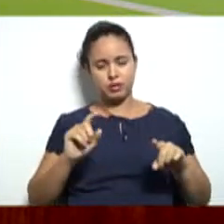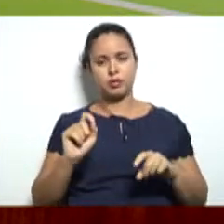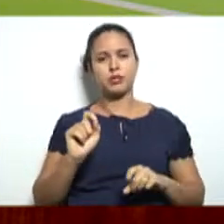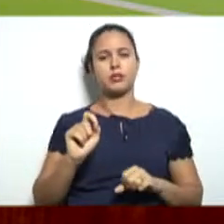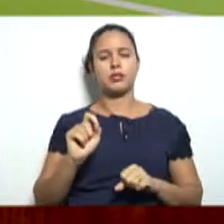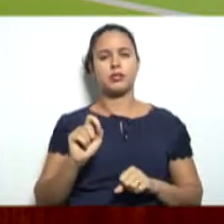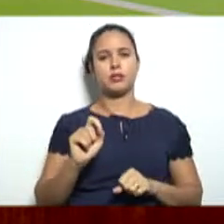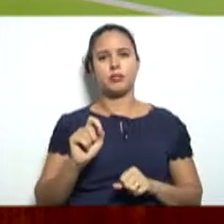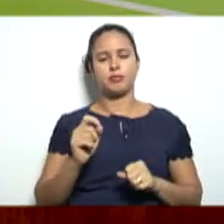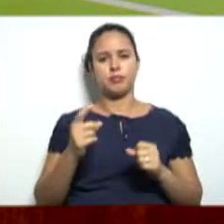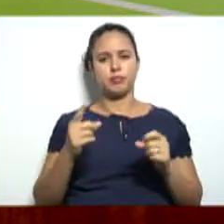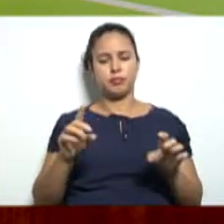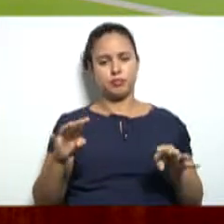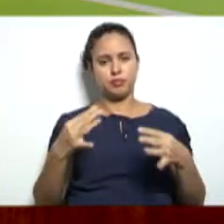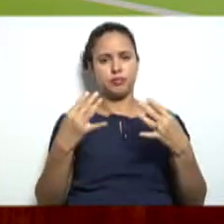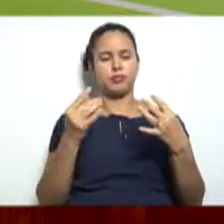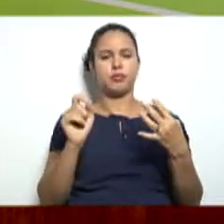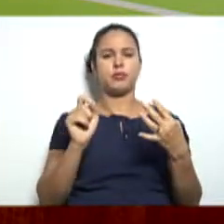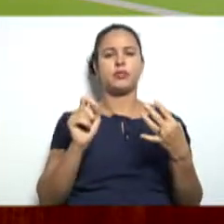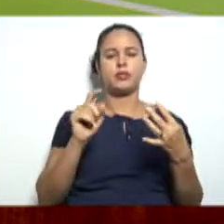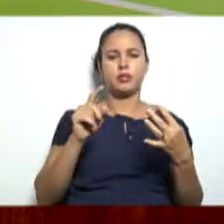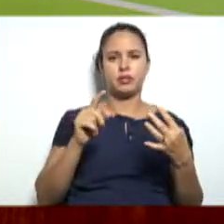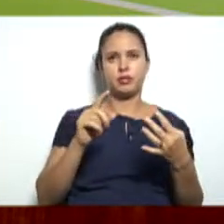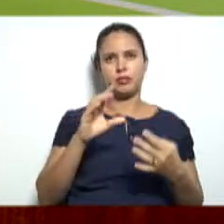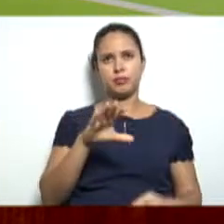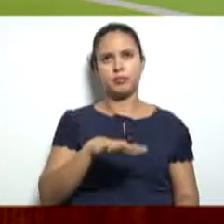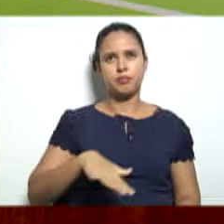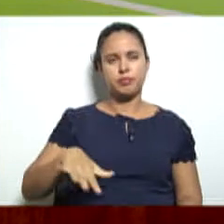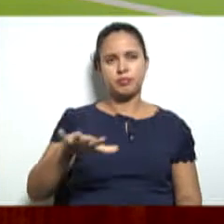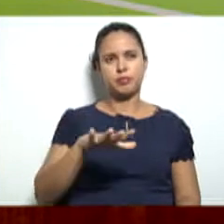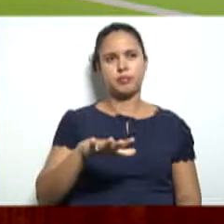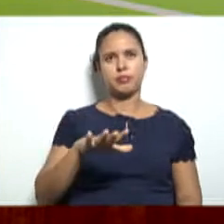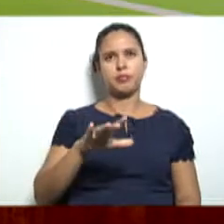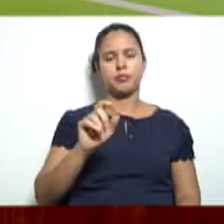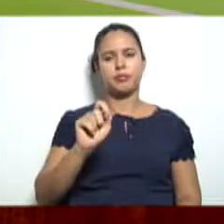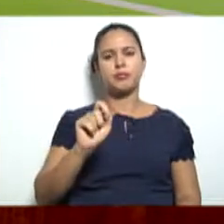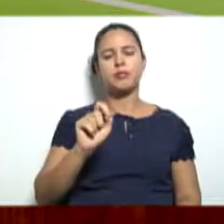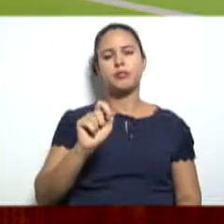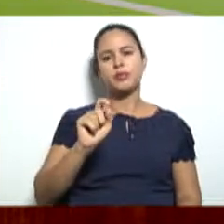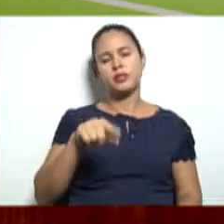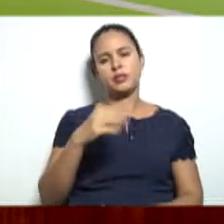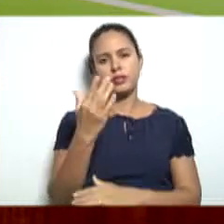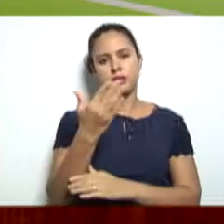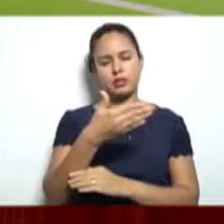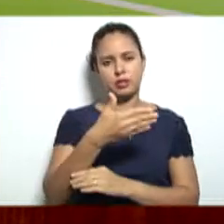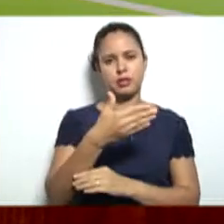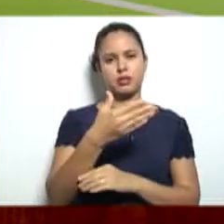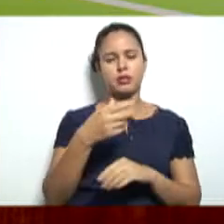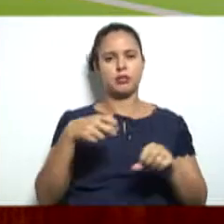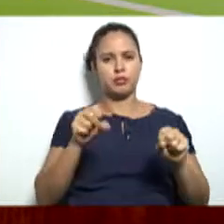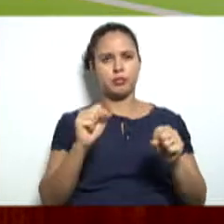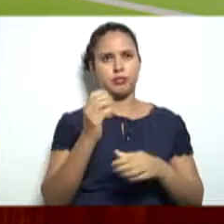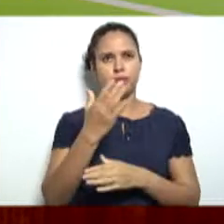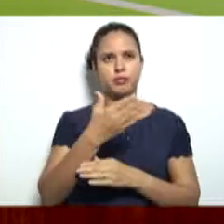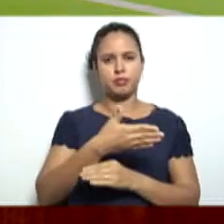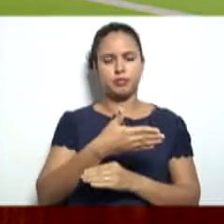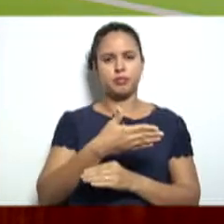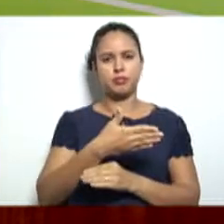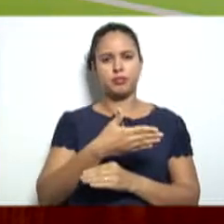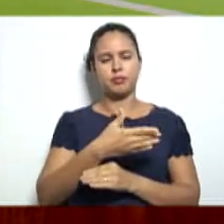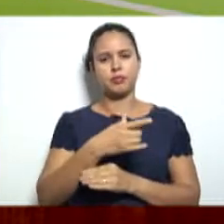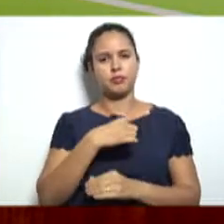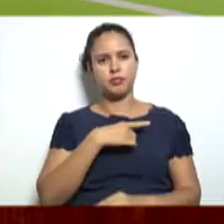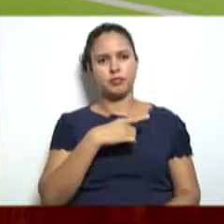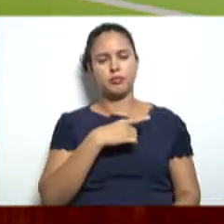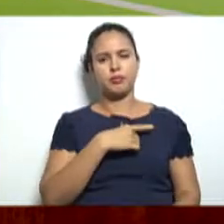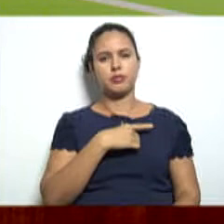aqui. É interessantíssimo, porque a gente tem cooperativas de táxi muito fortes, né, aqui na região, e aí você vê que tem